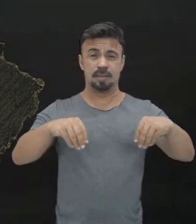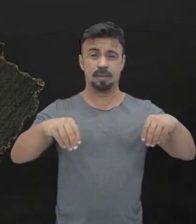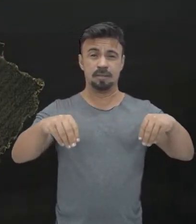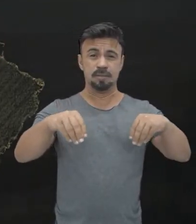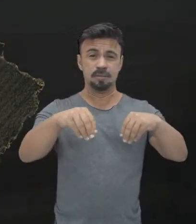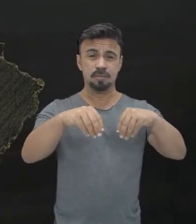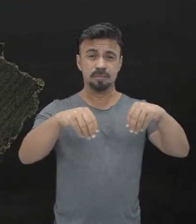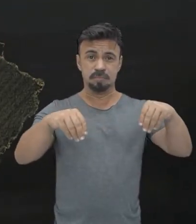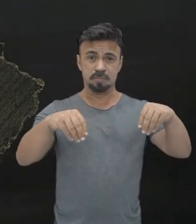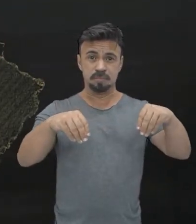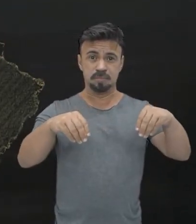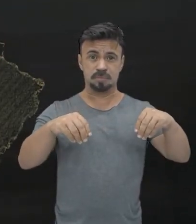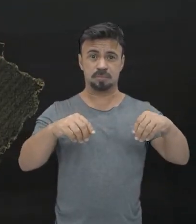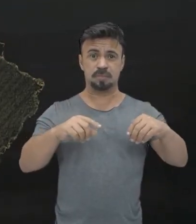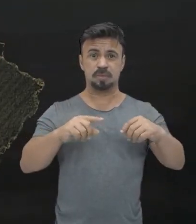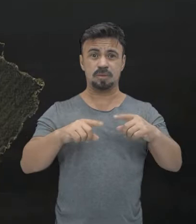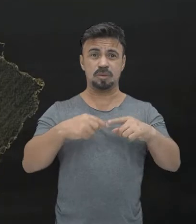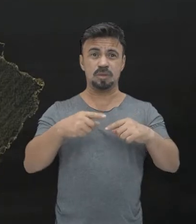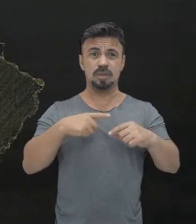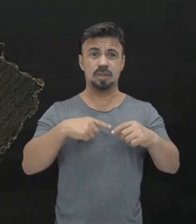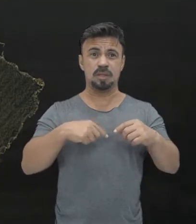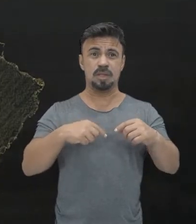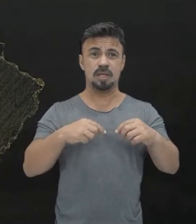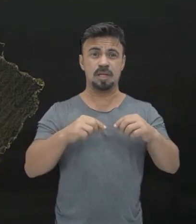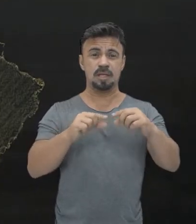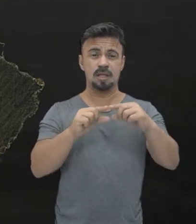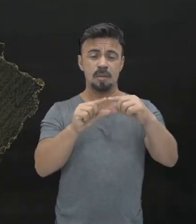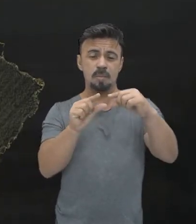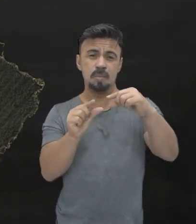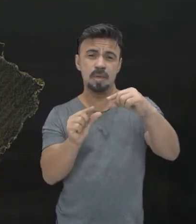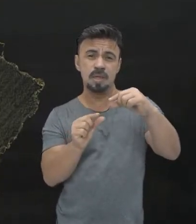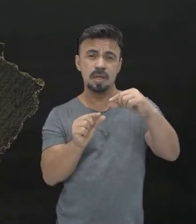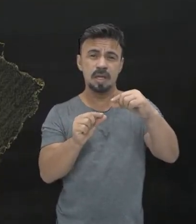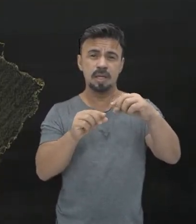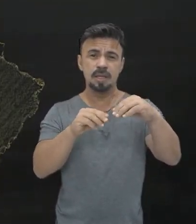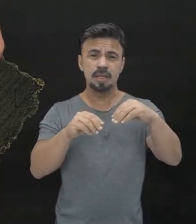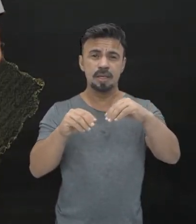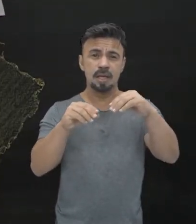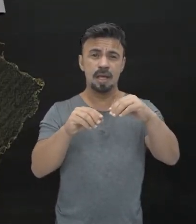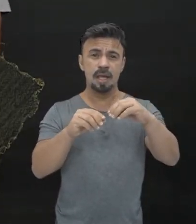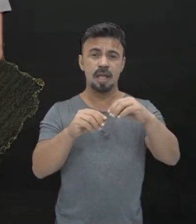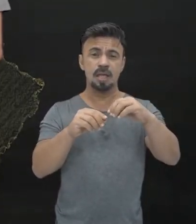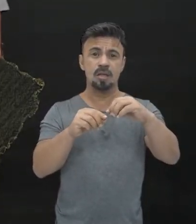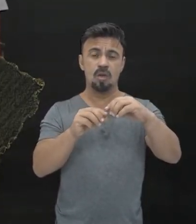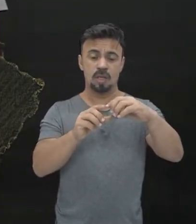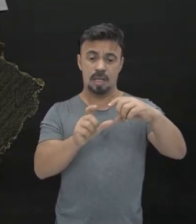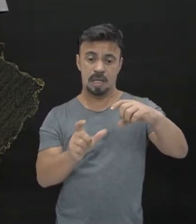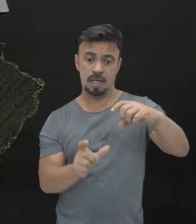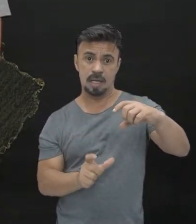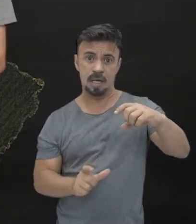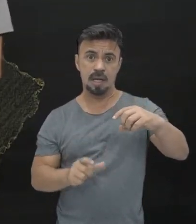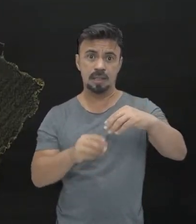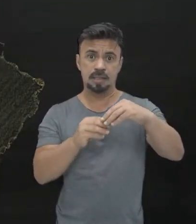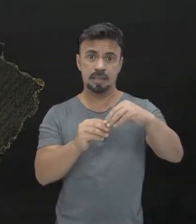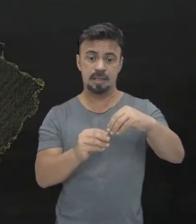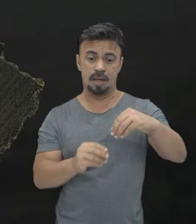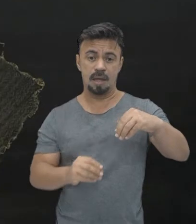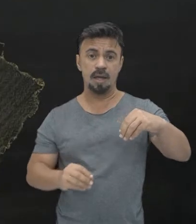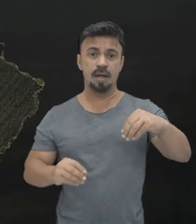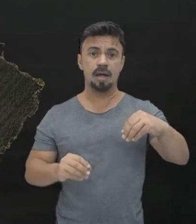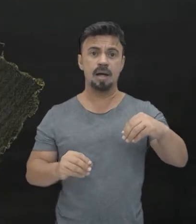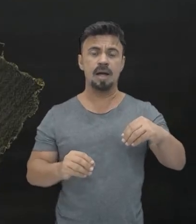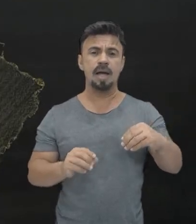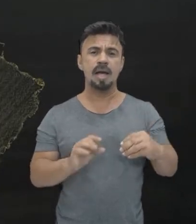aí depois nós temos uma estreita faixa de terra e em seguida uma outra grande porção de terra. Então,